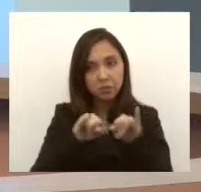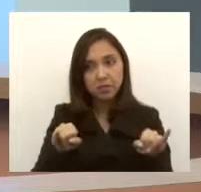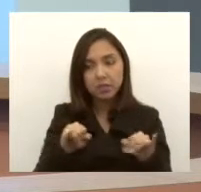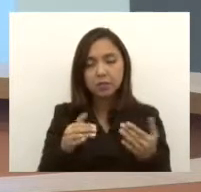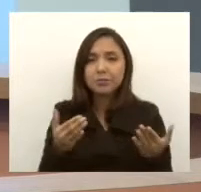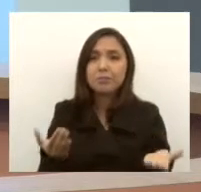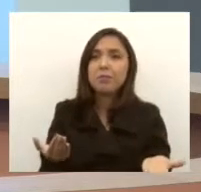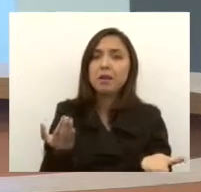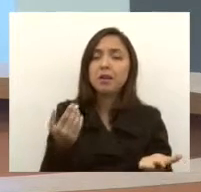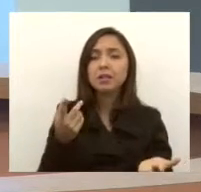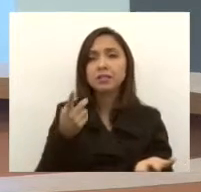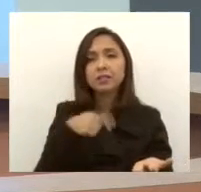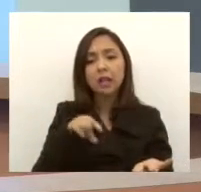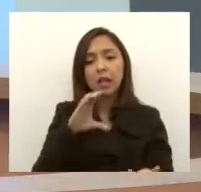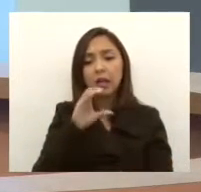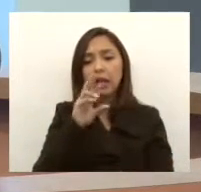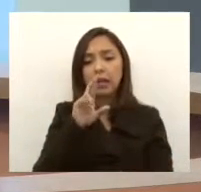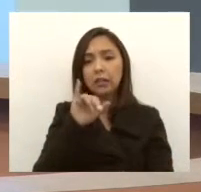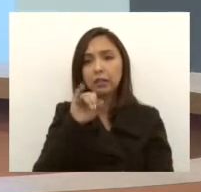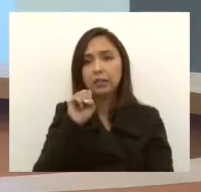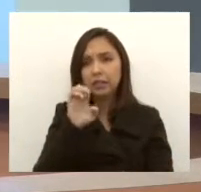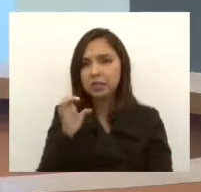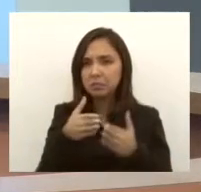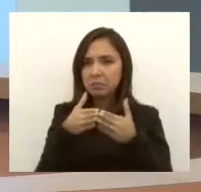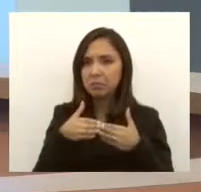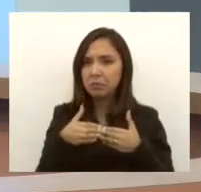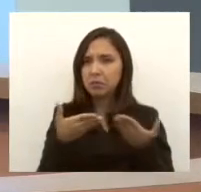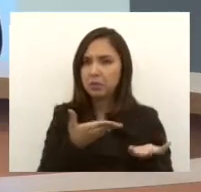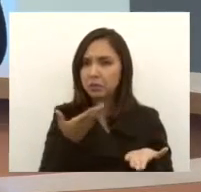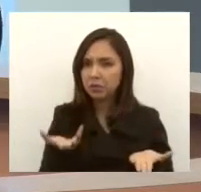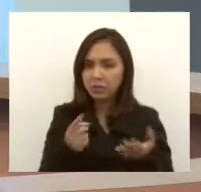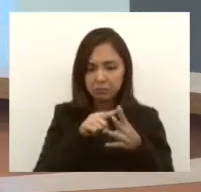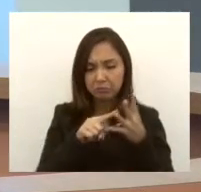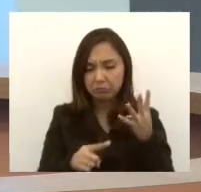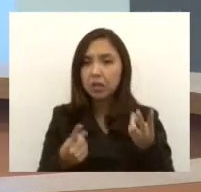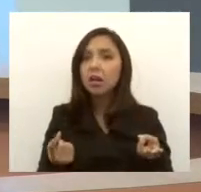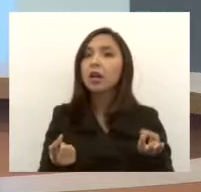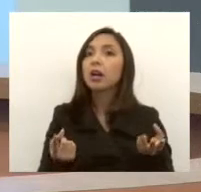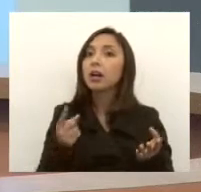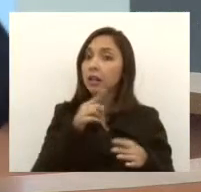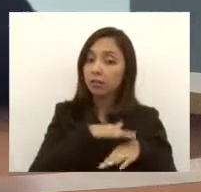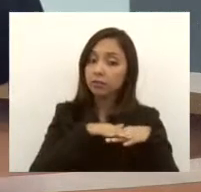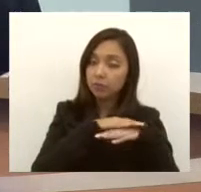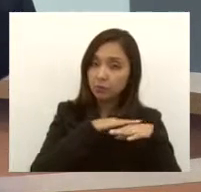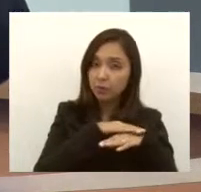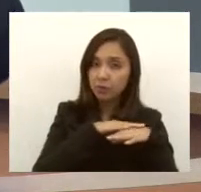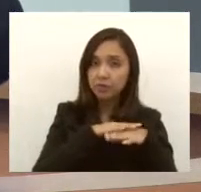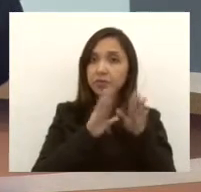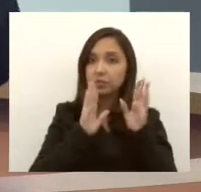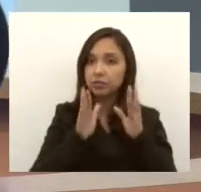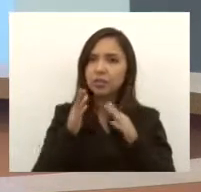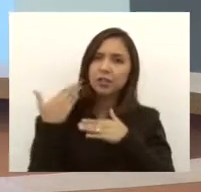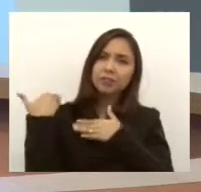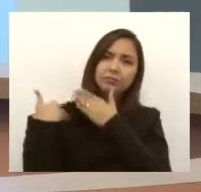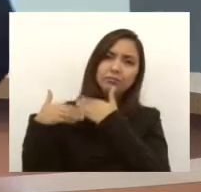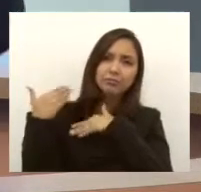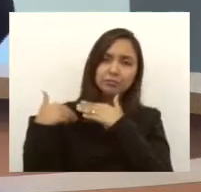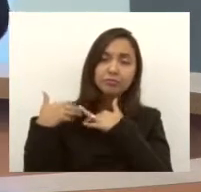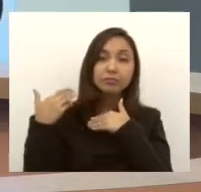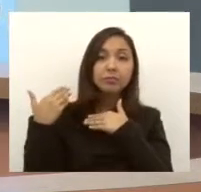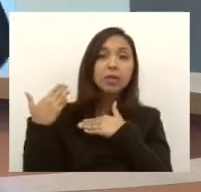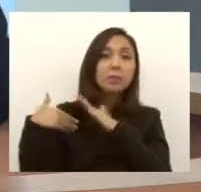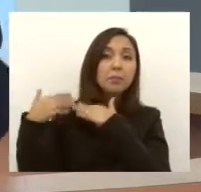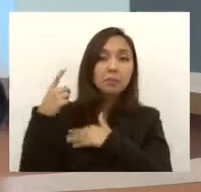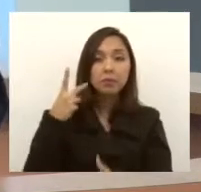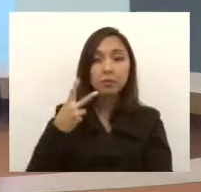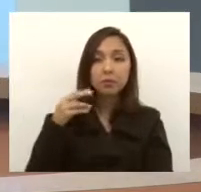Alexandre, numa crise dessa, o senhor está pedindo isso? Primeiro, essa é a conversa, já está andando